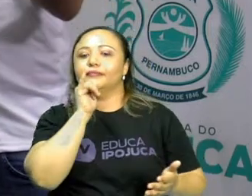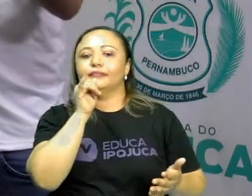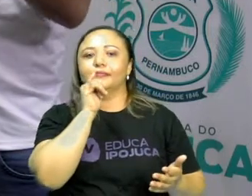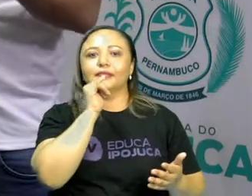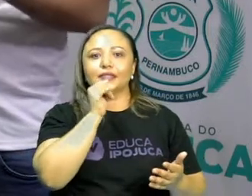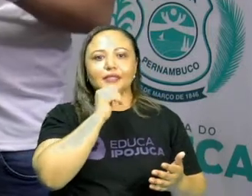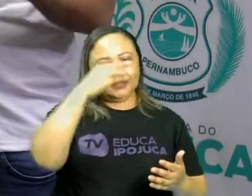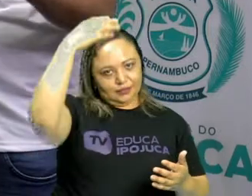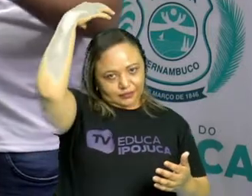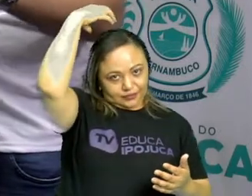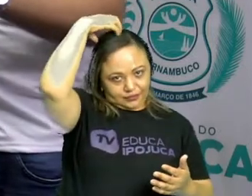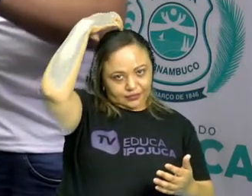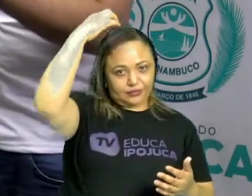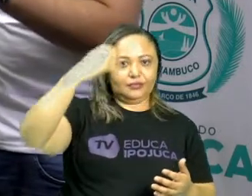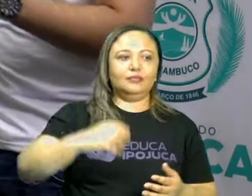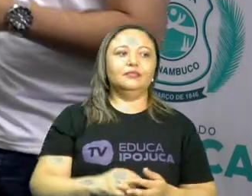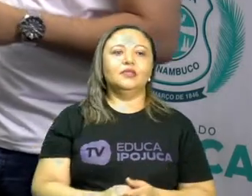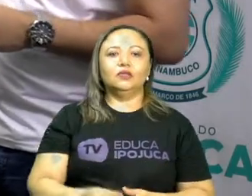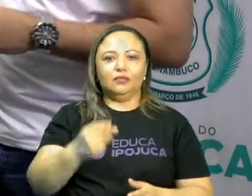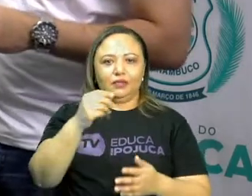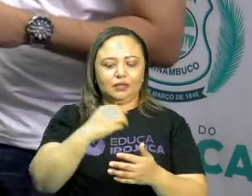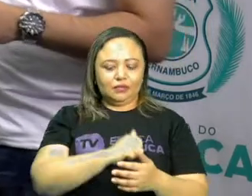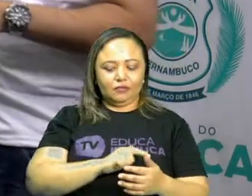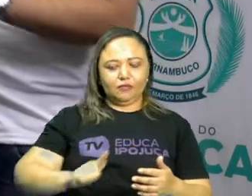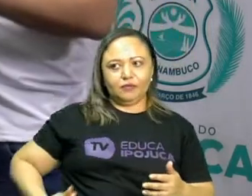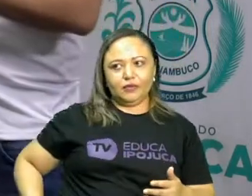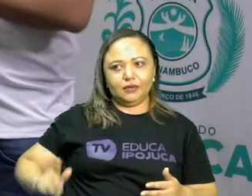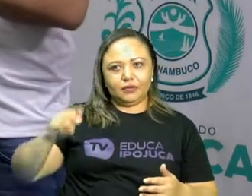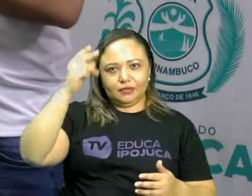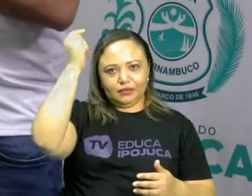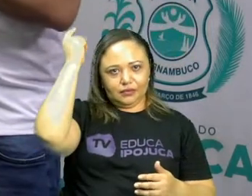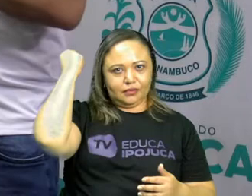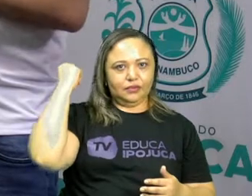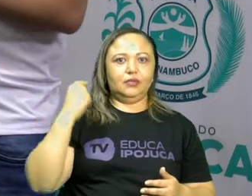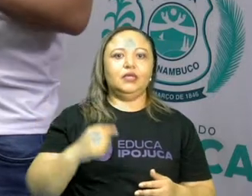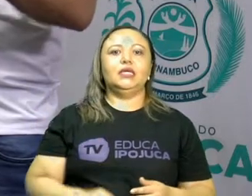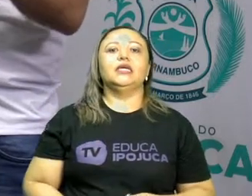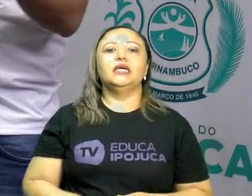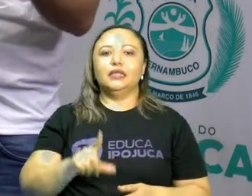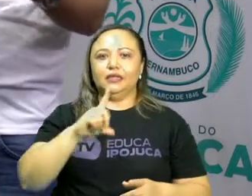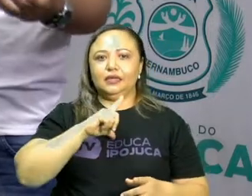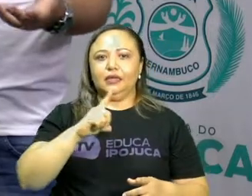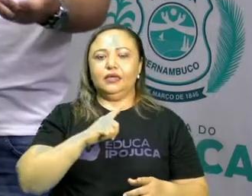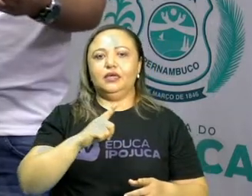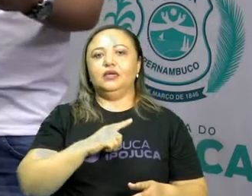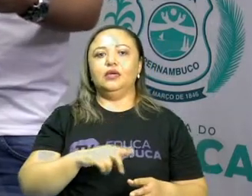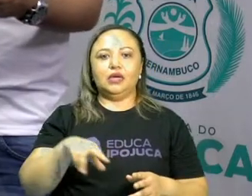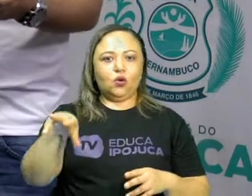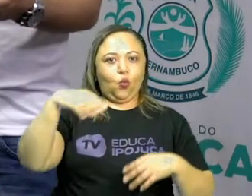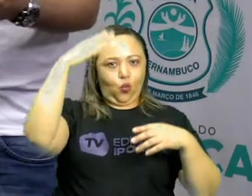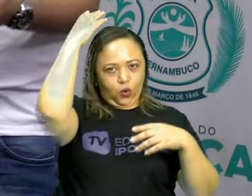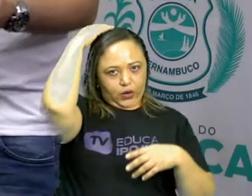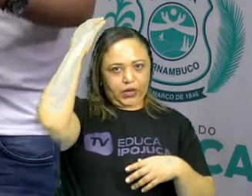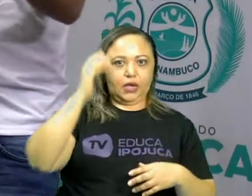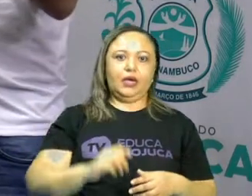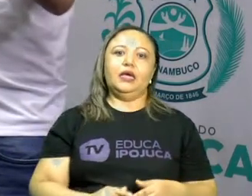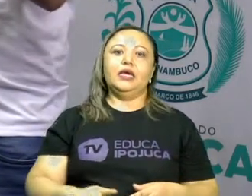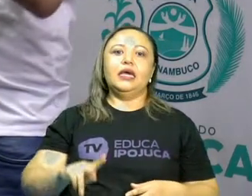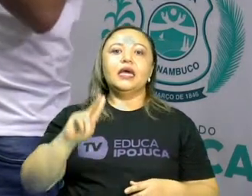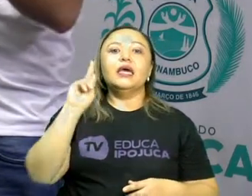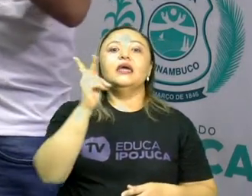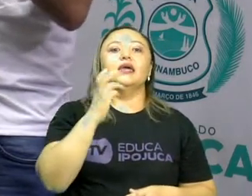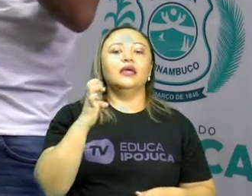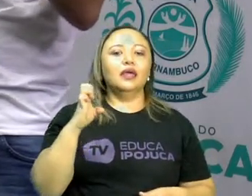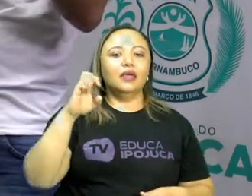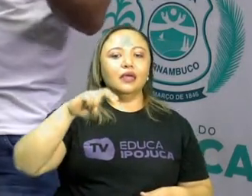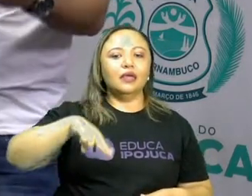de monarcas aí do antigo regime. Nós temos como exemplos o rei Henrique VIII da Inglaterra, tá? Também a